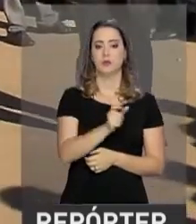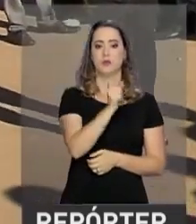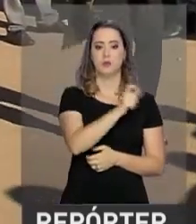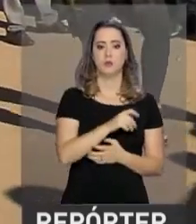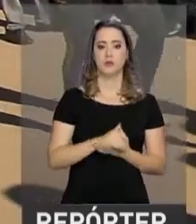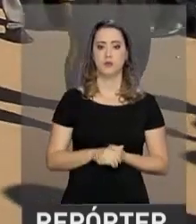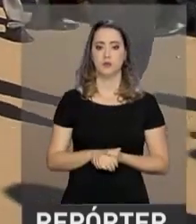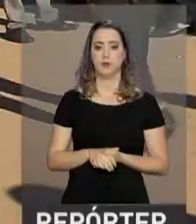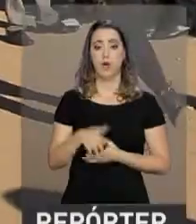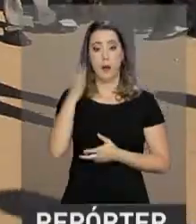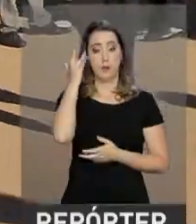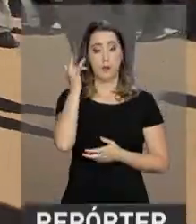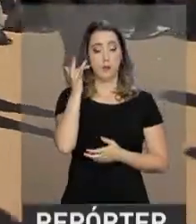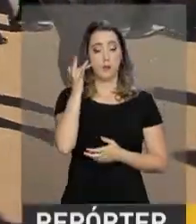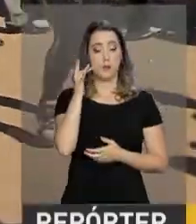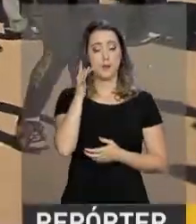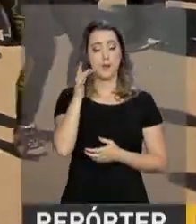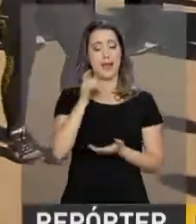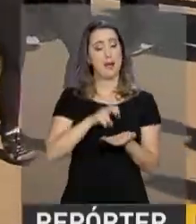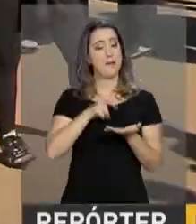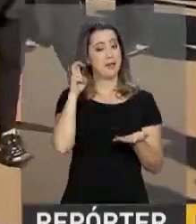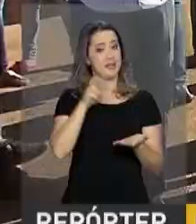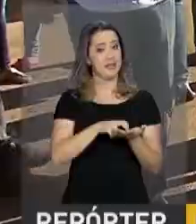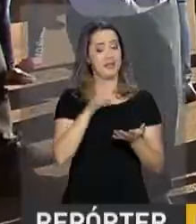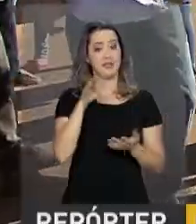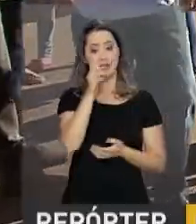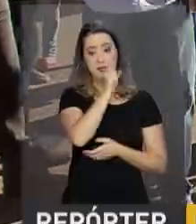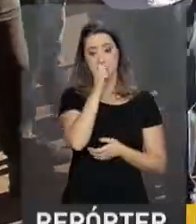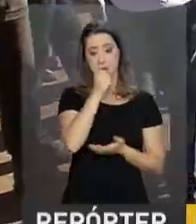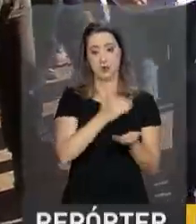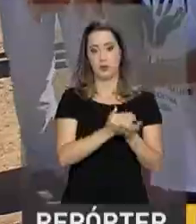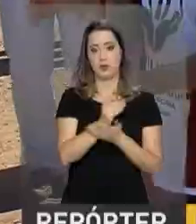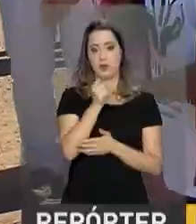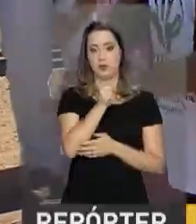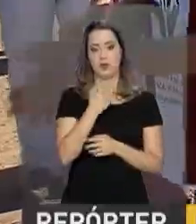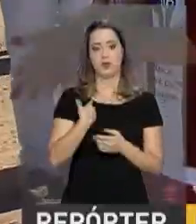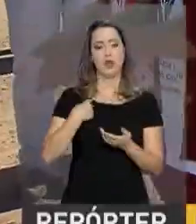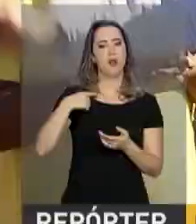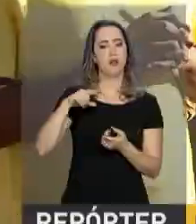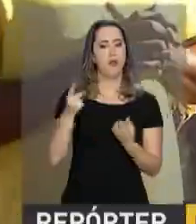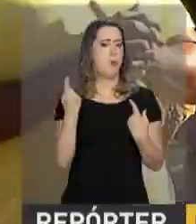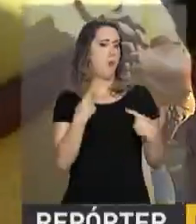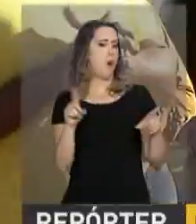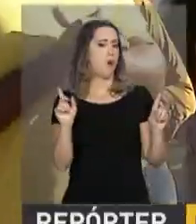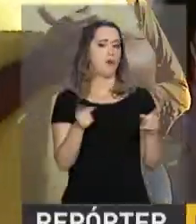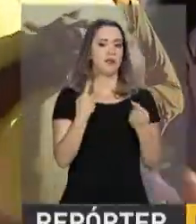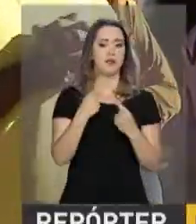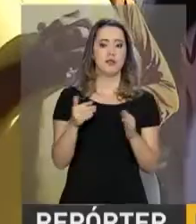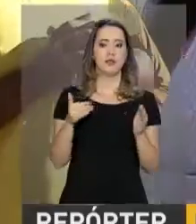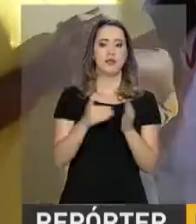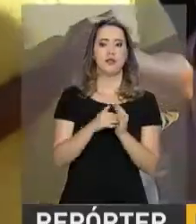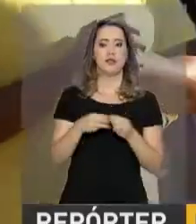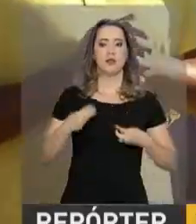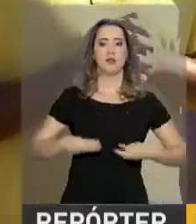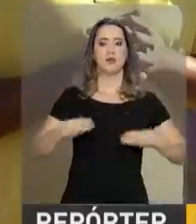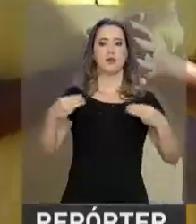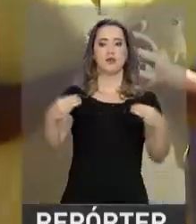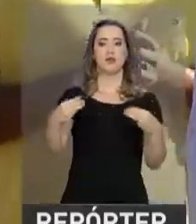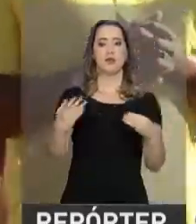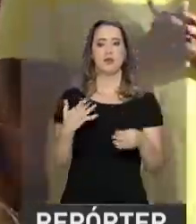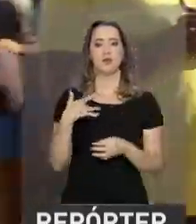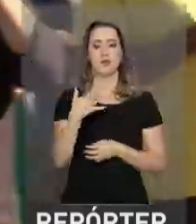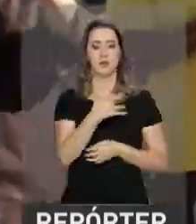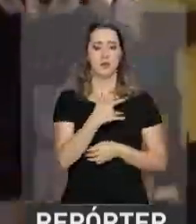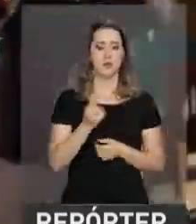a manhã de sábado começou assim exposto de saúde muita música animação e até o ministro da saúde gilberto occhi